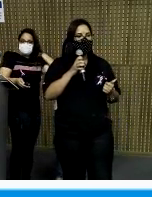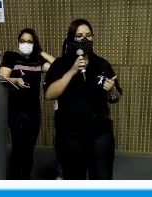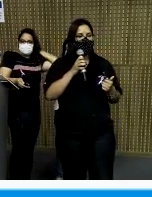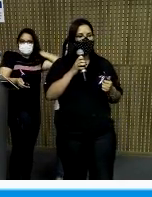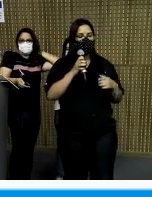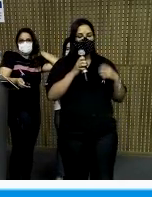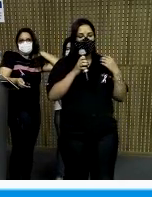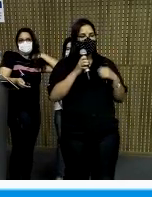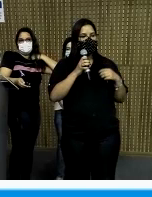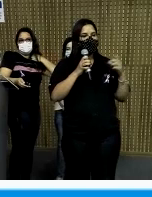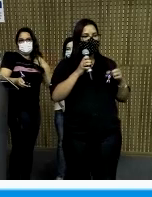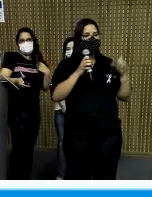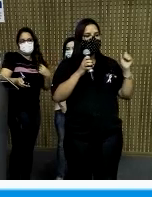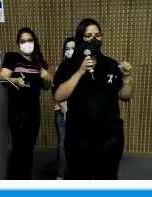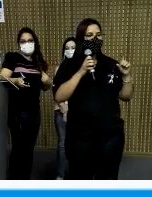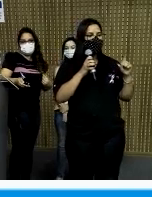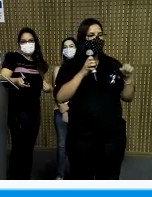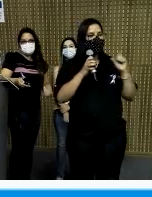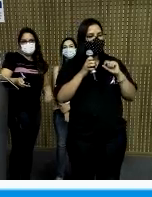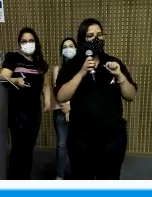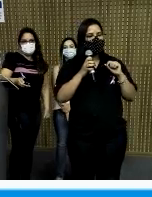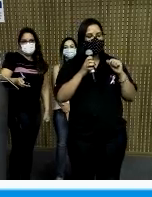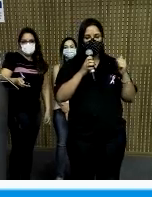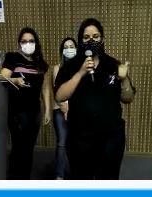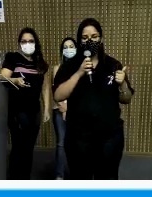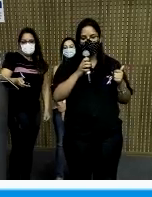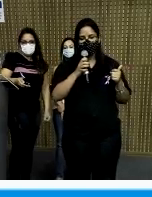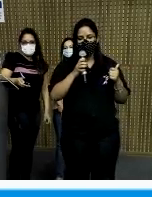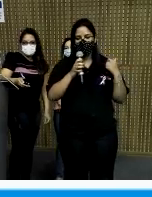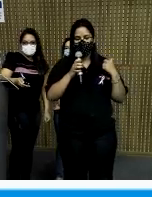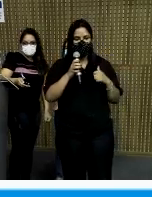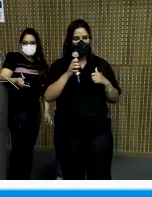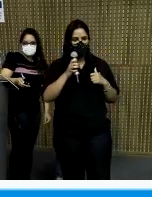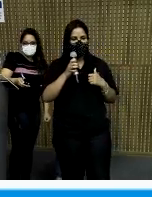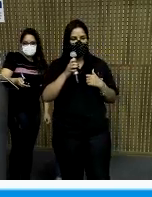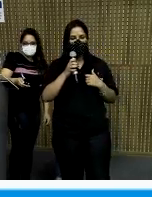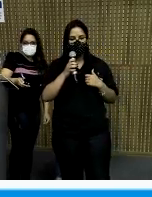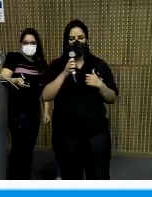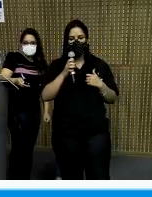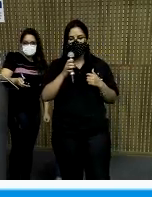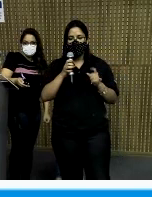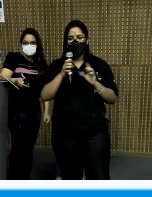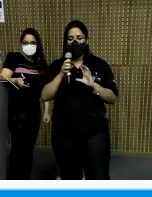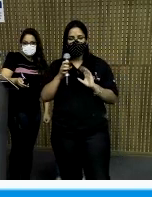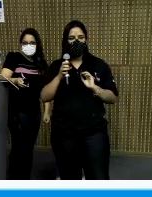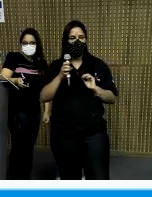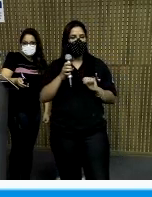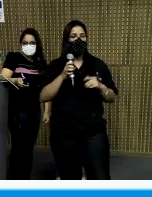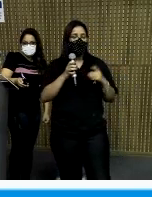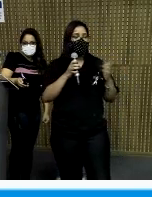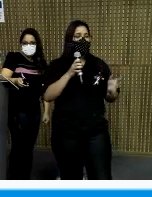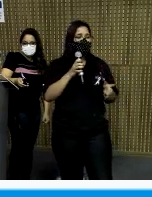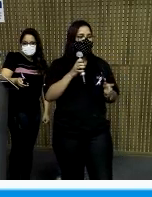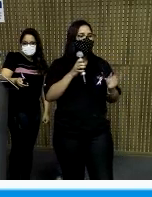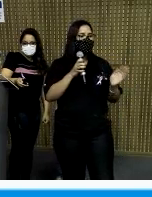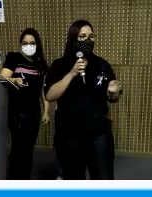para informar uma data. Ele já sai ciente do dia que vai ser o exame dele, tanto de mamografia quanto da odontologia, né? Da radiologia.